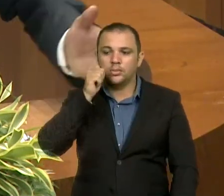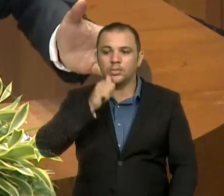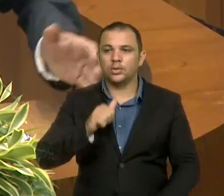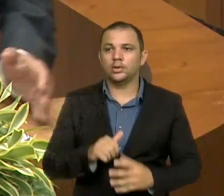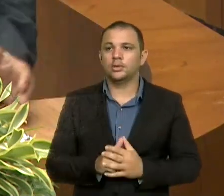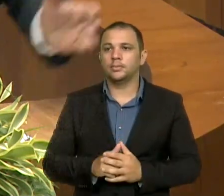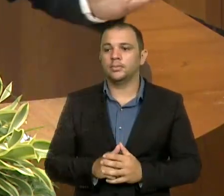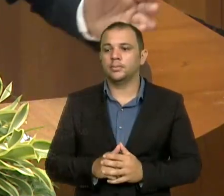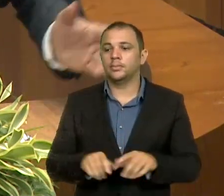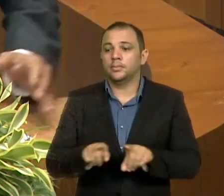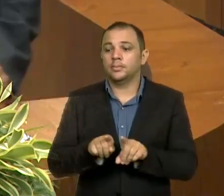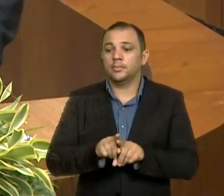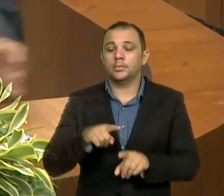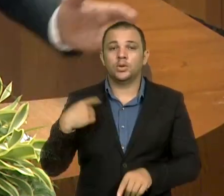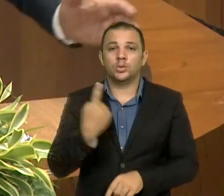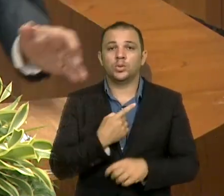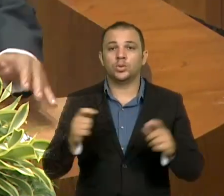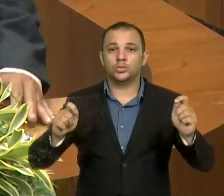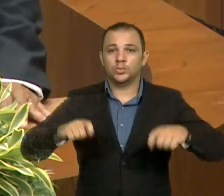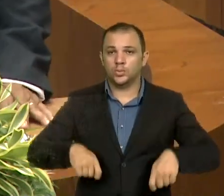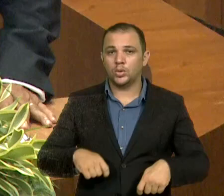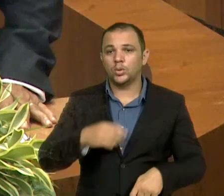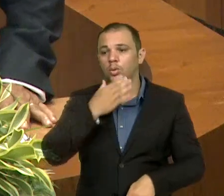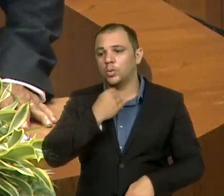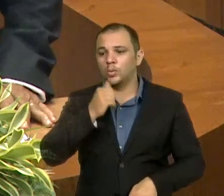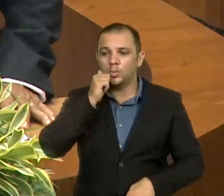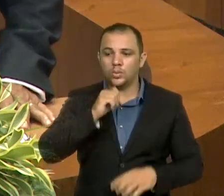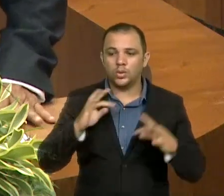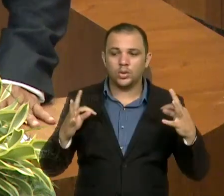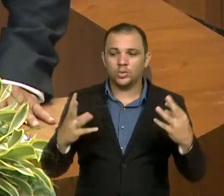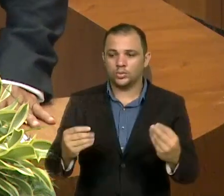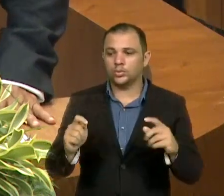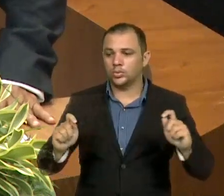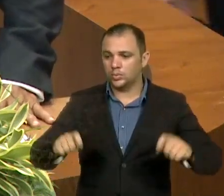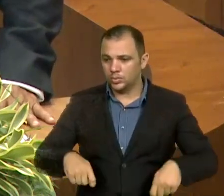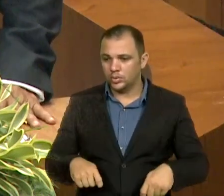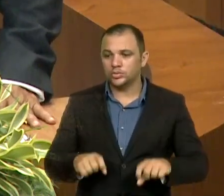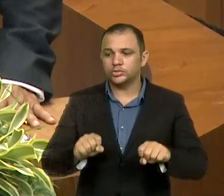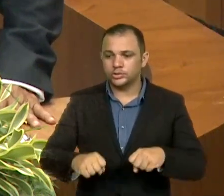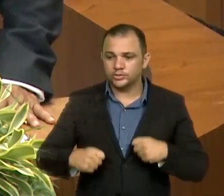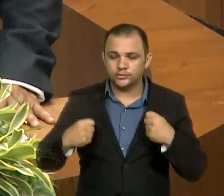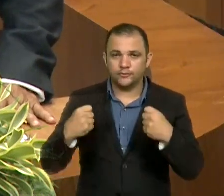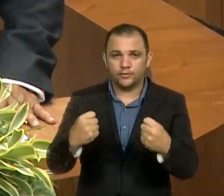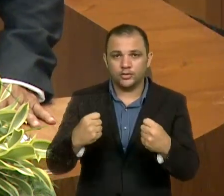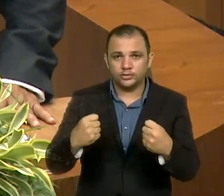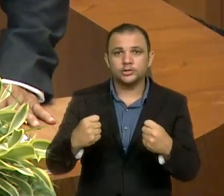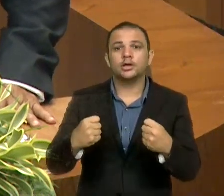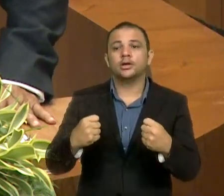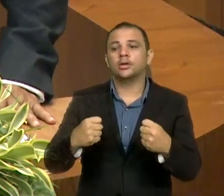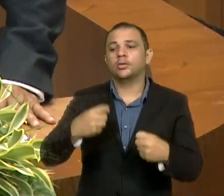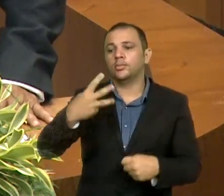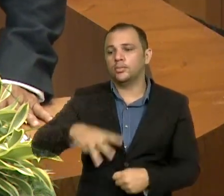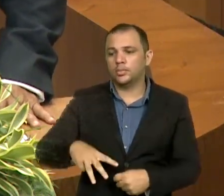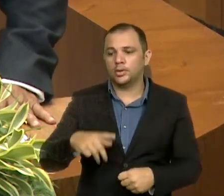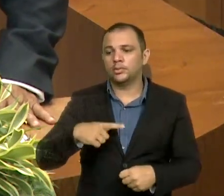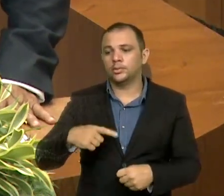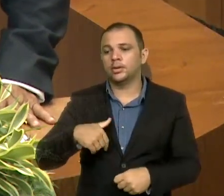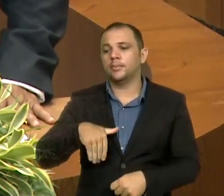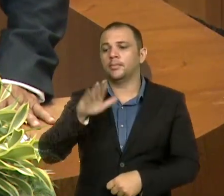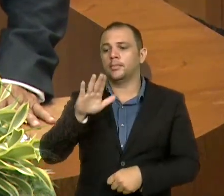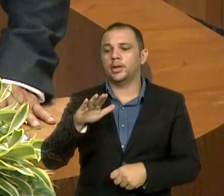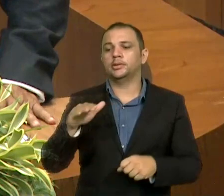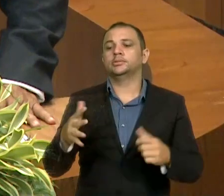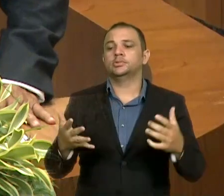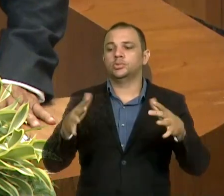que possamos, todos nós, homens e mulheres, buscar a construção de um Estado mais exclusivo, de um país mais